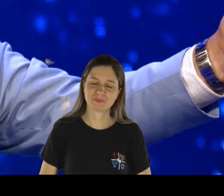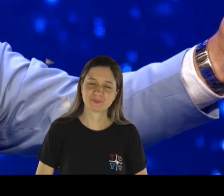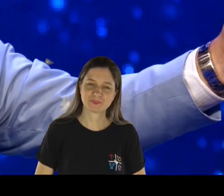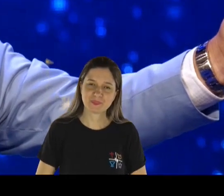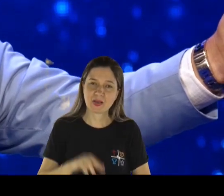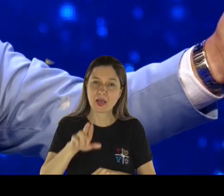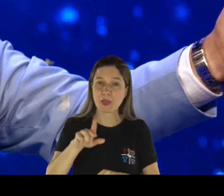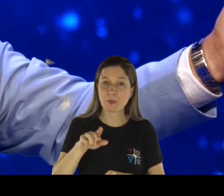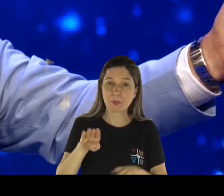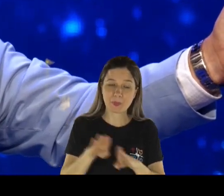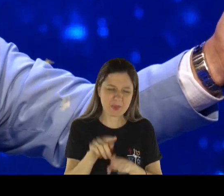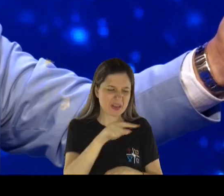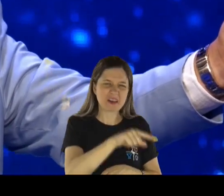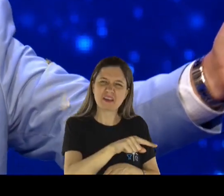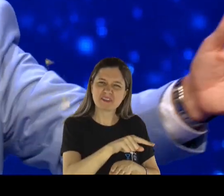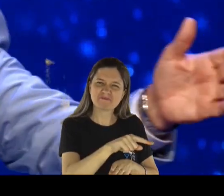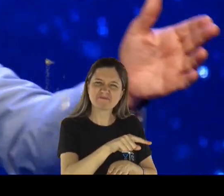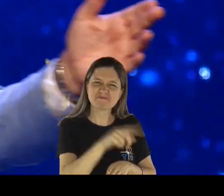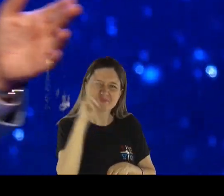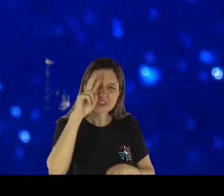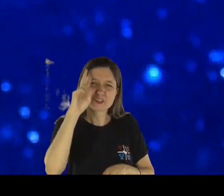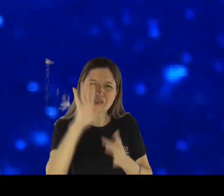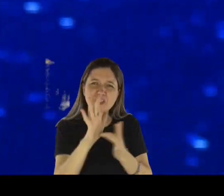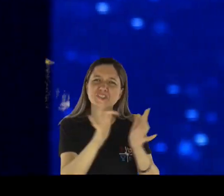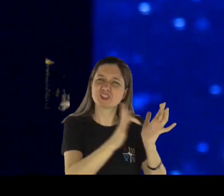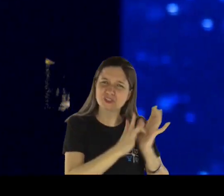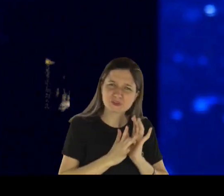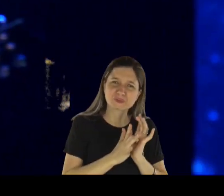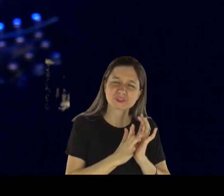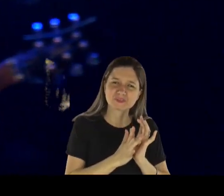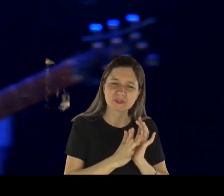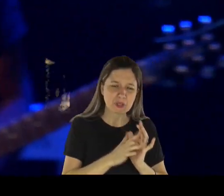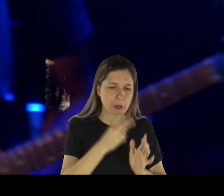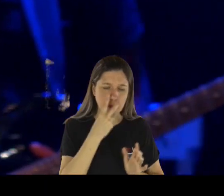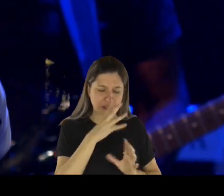tudo estava acabado. Os discípulos desesperados.